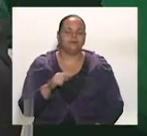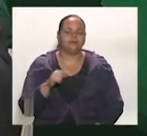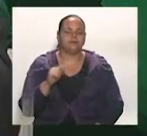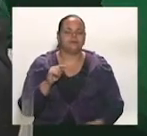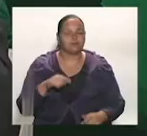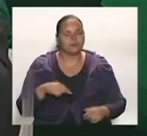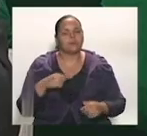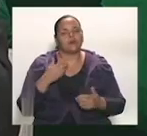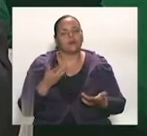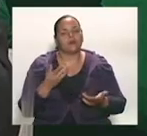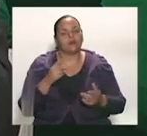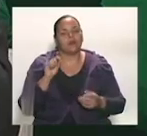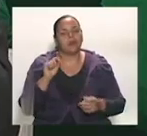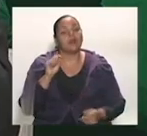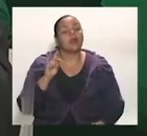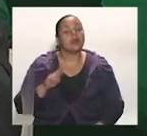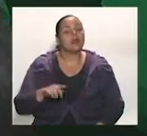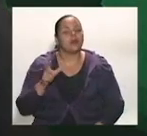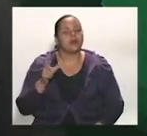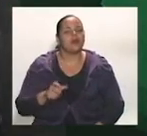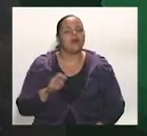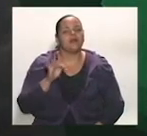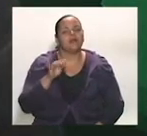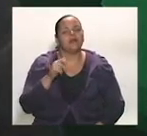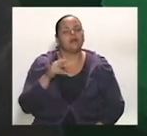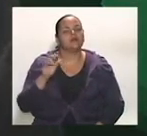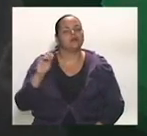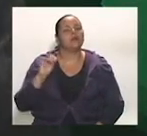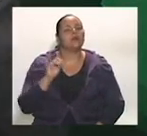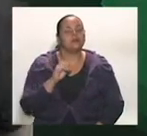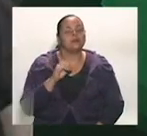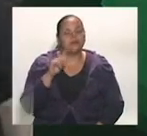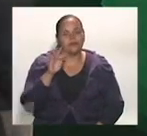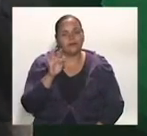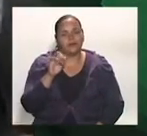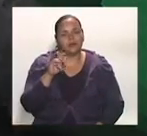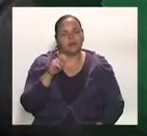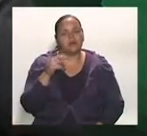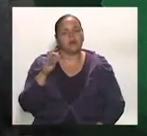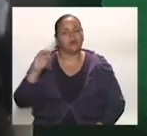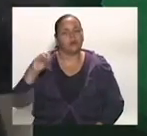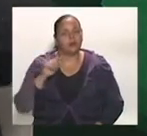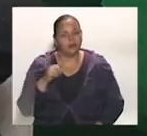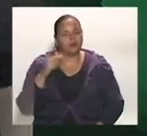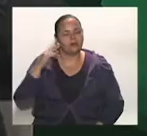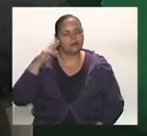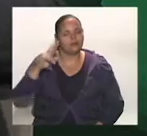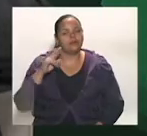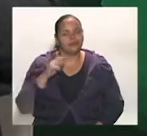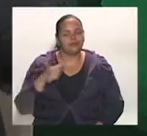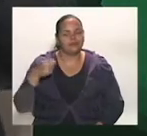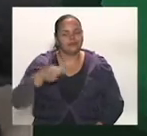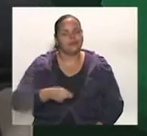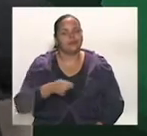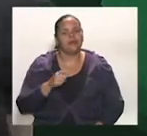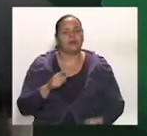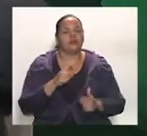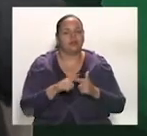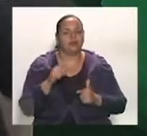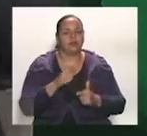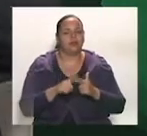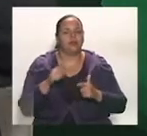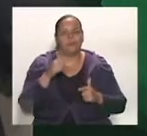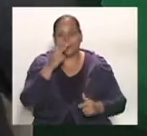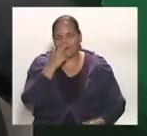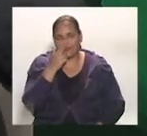que estabelece essa pena, quem estabelece é a federação. Então a gente fica dando voltas em torno do mesmo problema